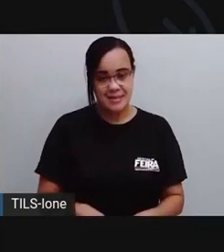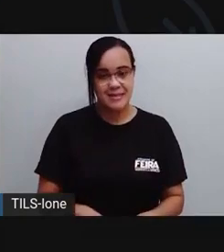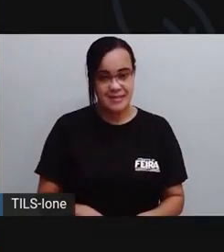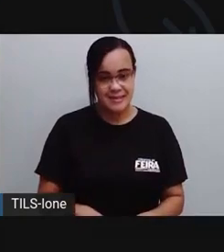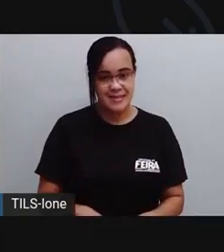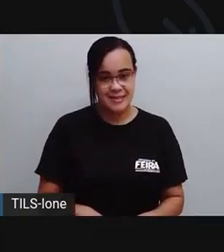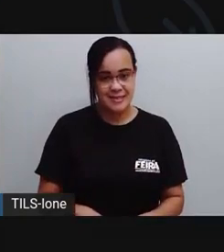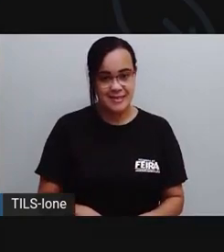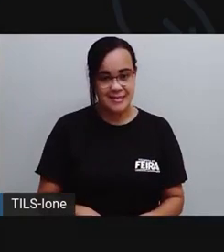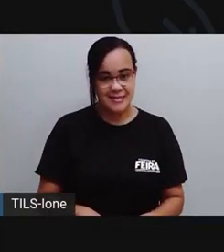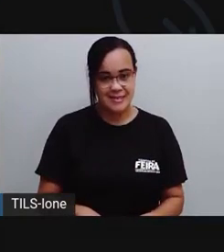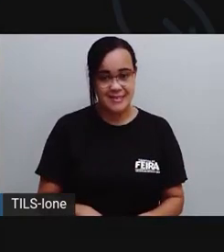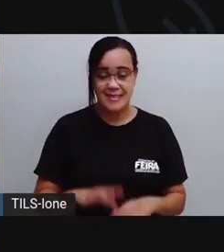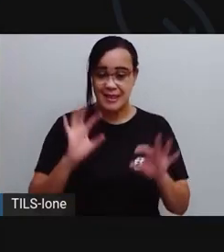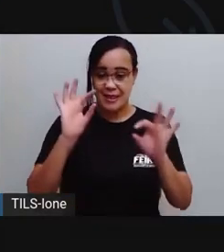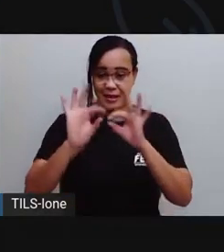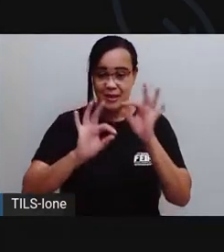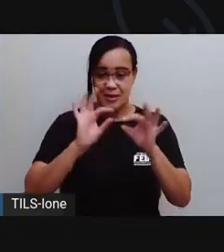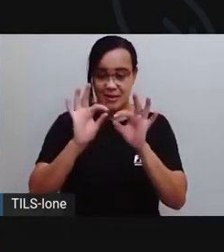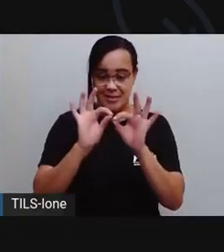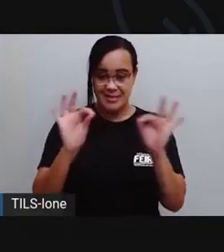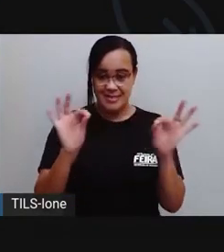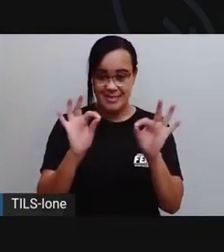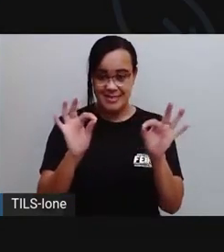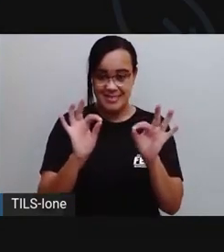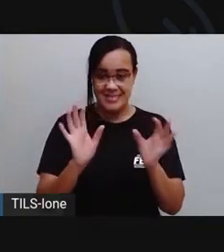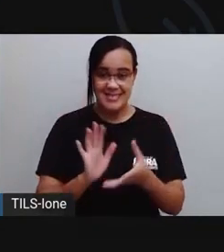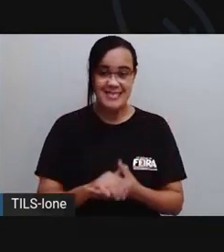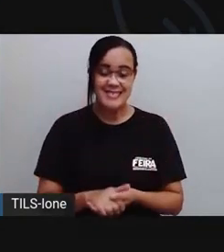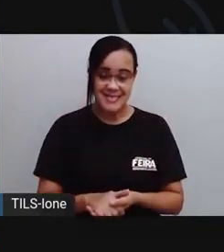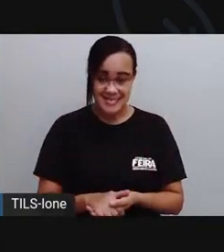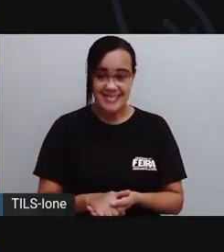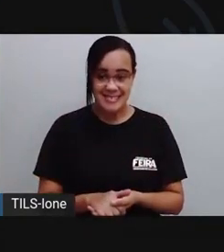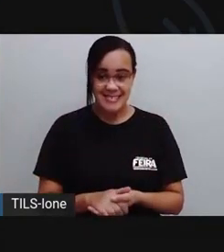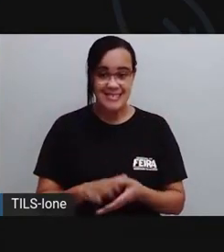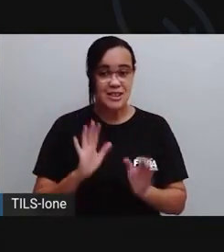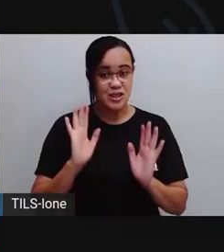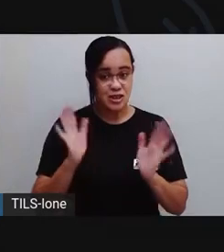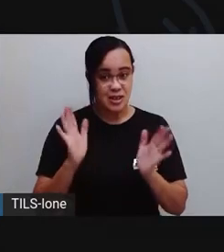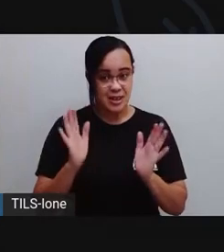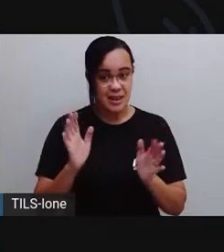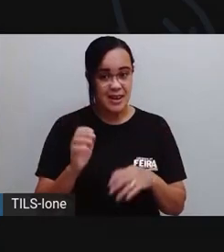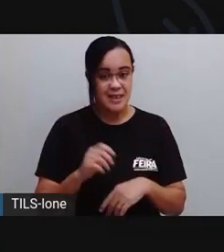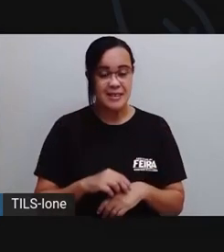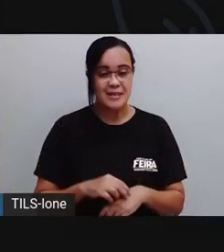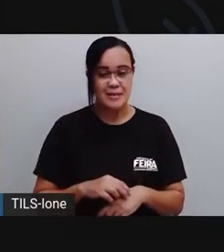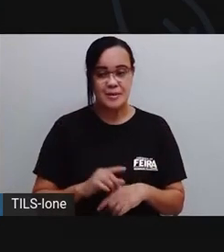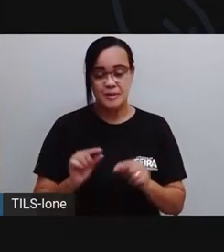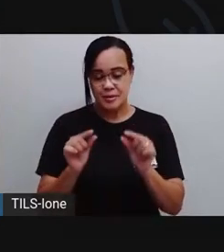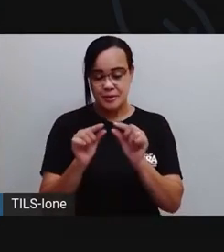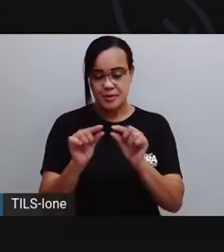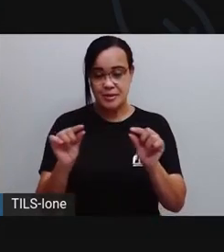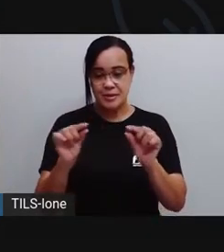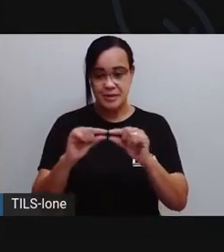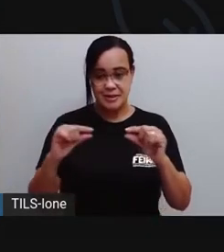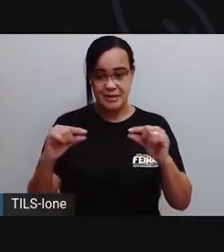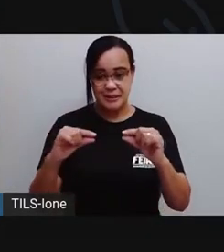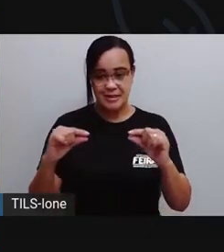essa dica. Vou fazer o lacinho. Como a gente já usou a fita mais grossa, eu vou usar essa fita mais fininha